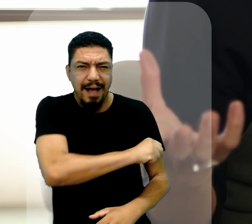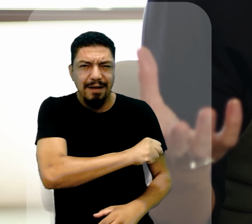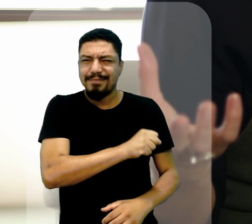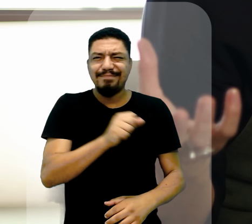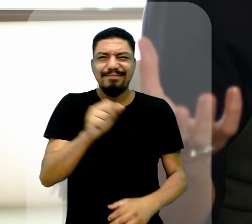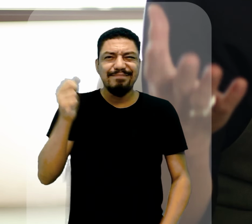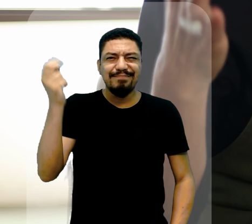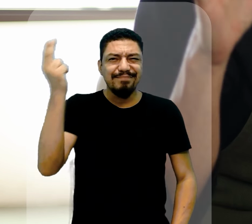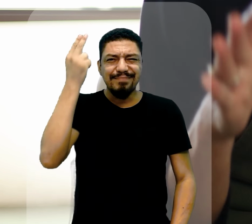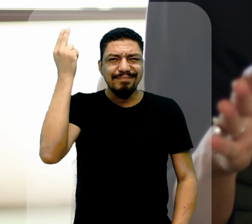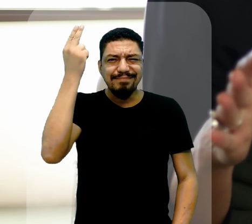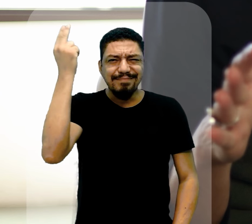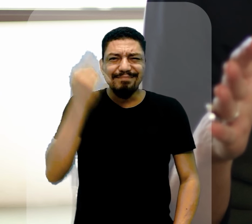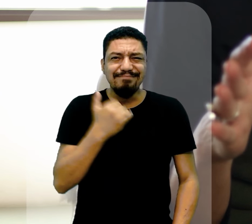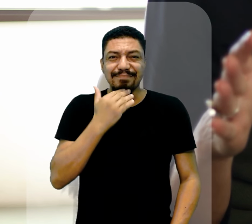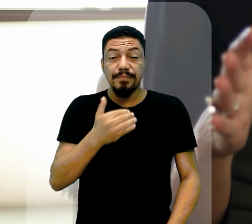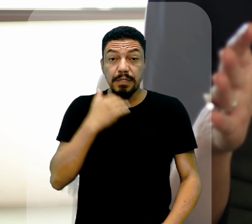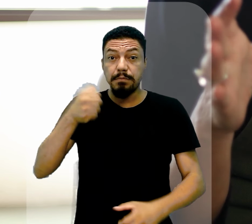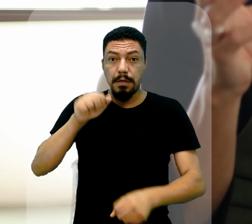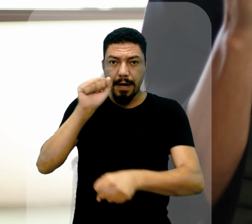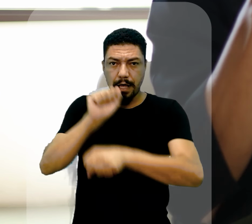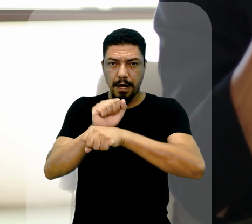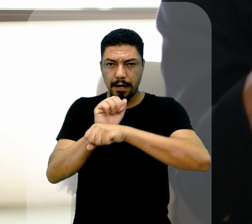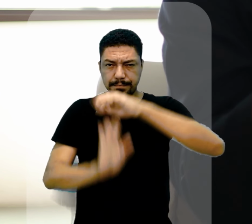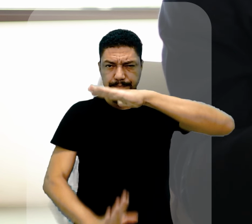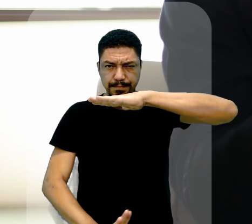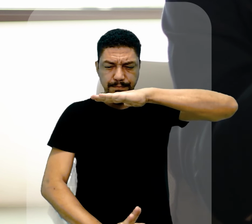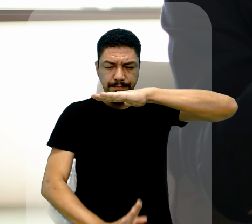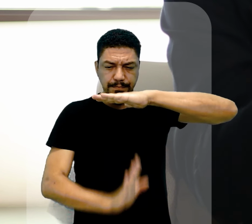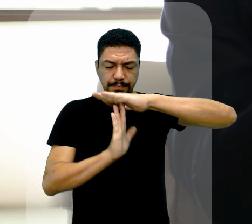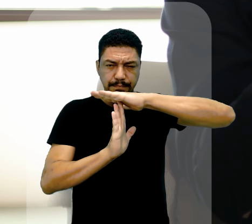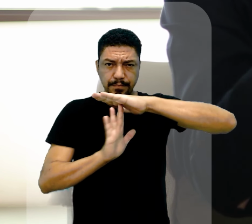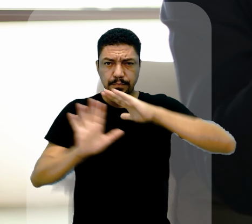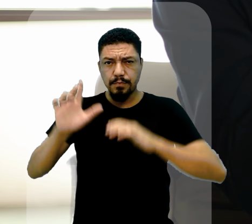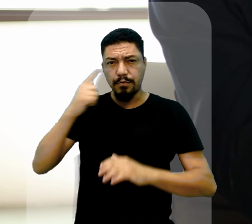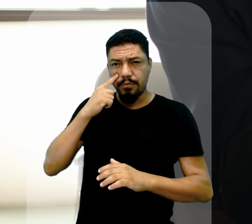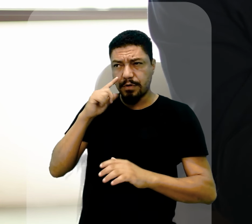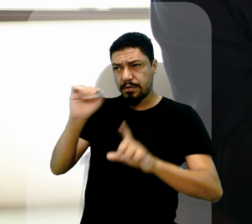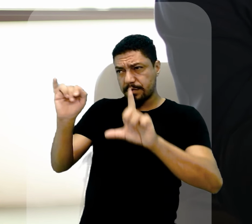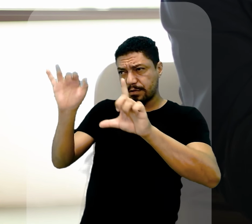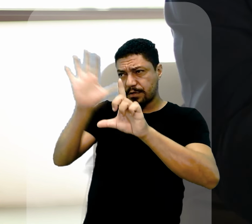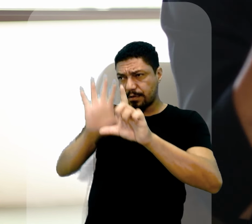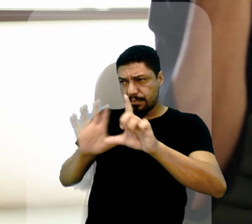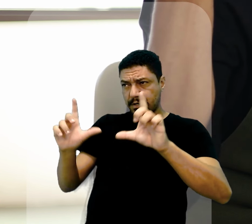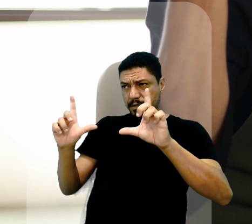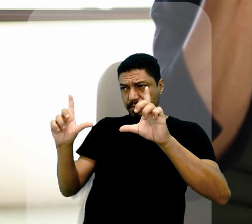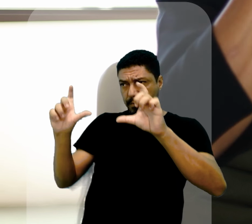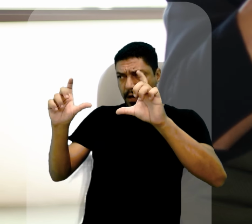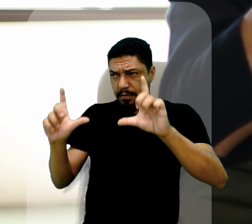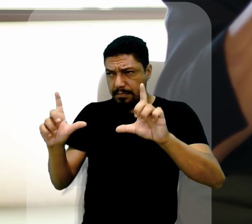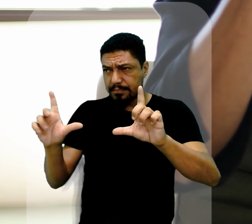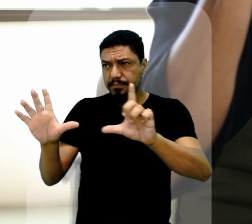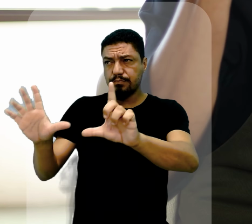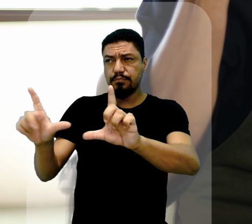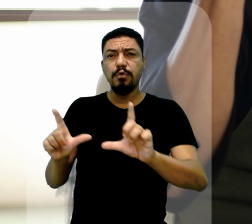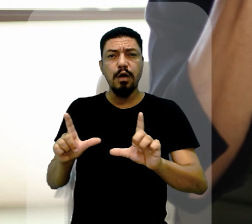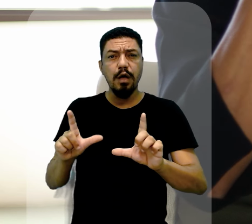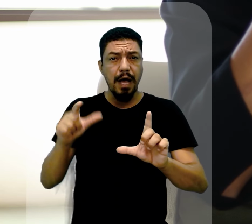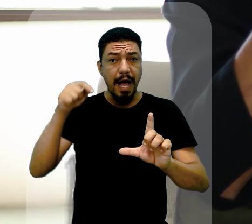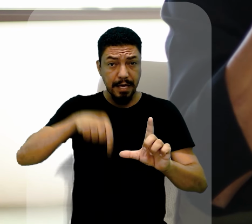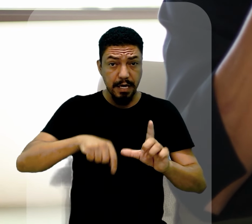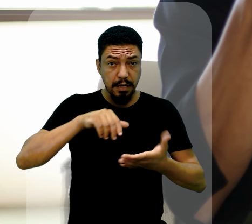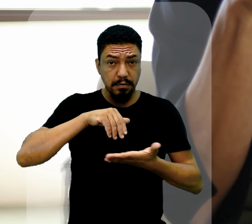mais suficiente, eu tinha que parar, interferir naquela imagem congelada já aqui no ateliê,